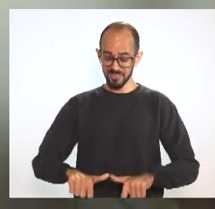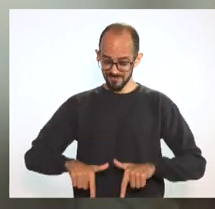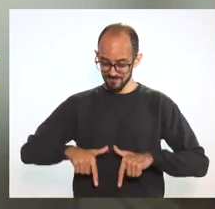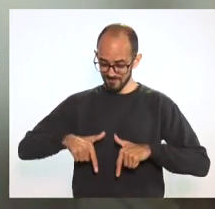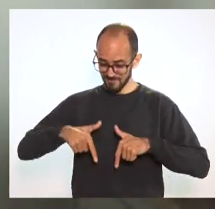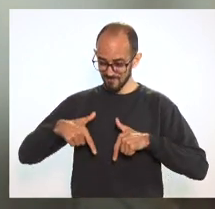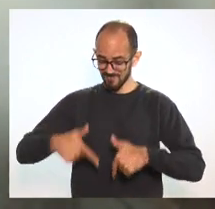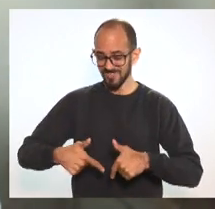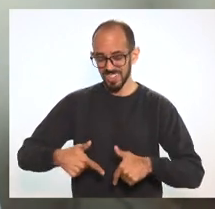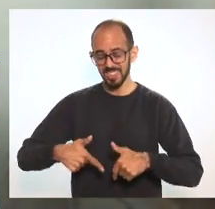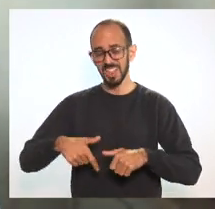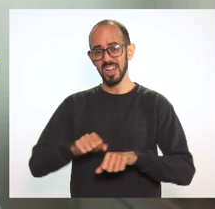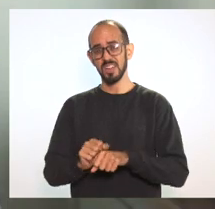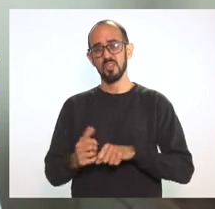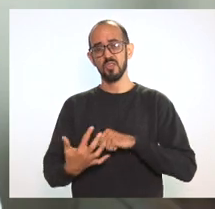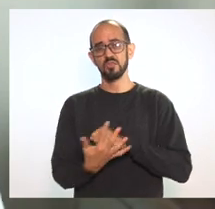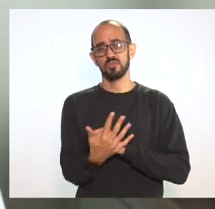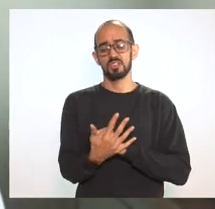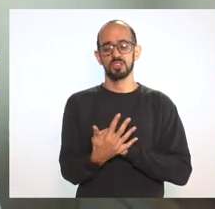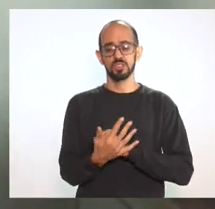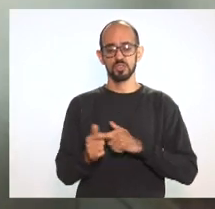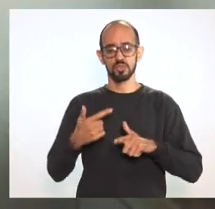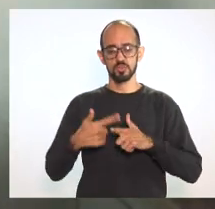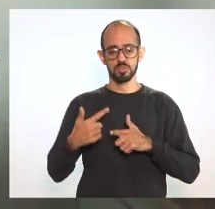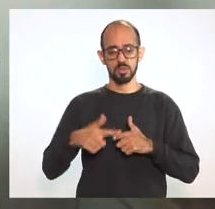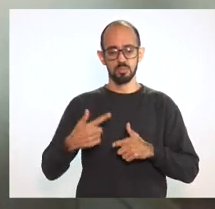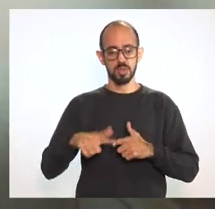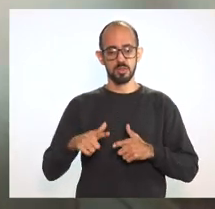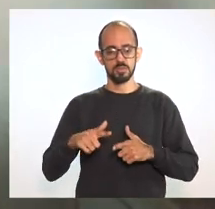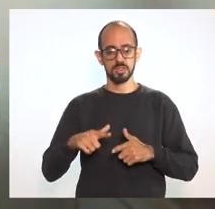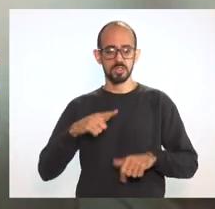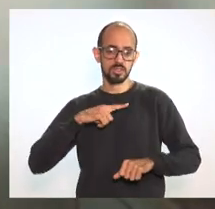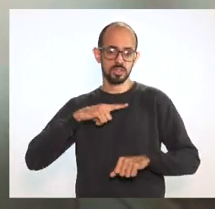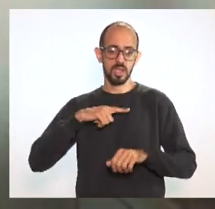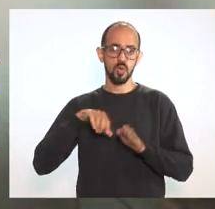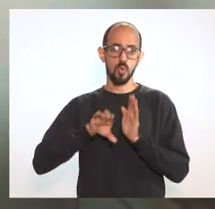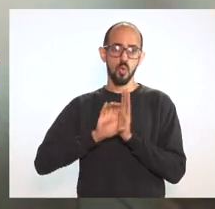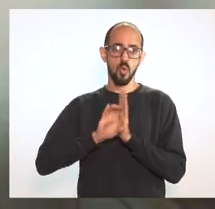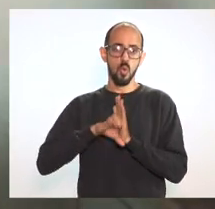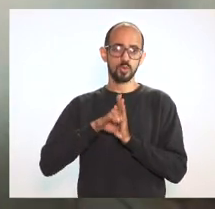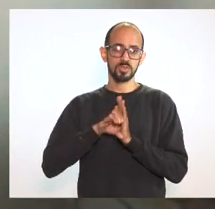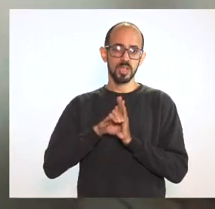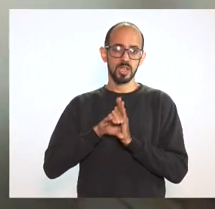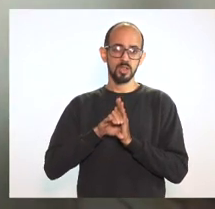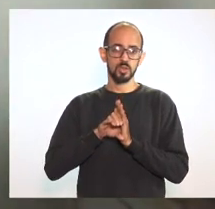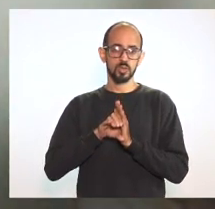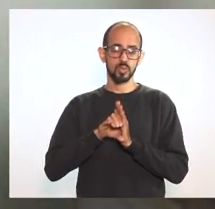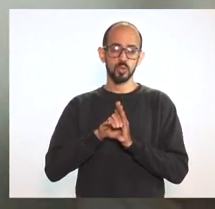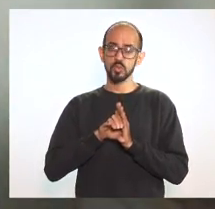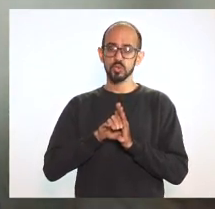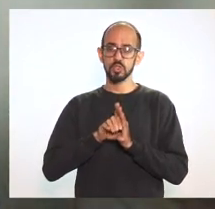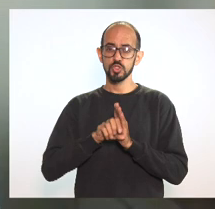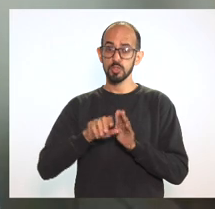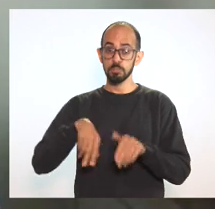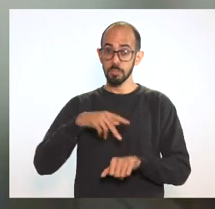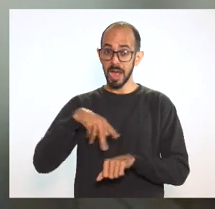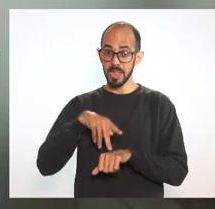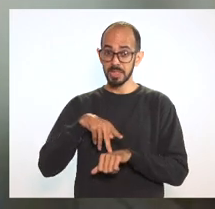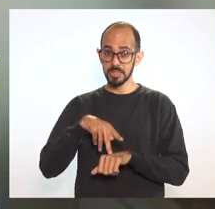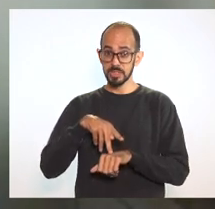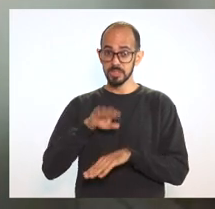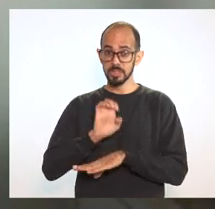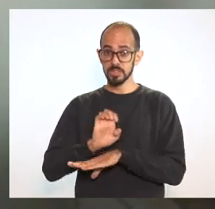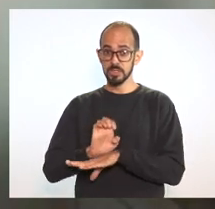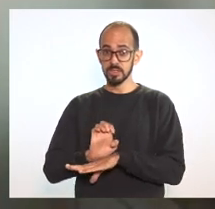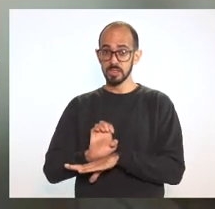as suas variantes, é que se tem o conceito de nação e de Estado.